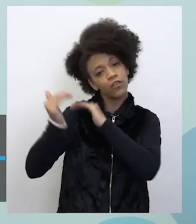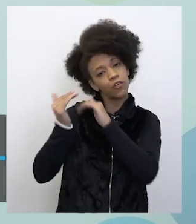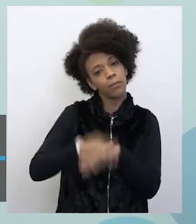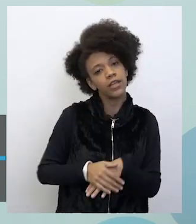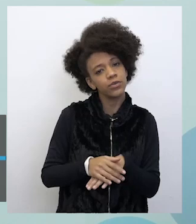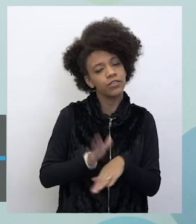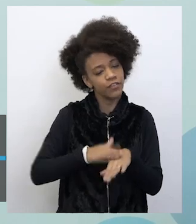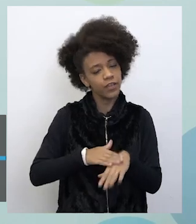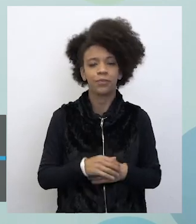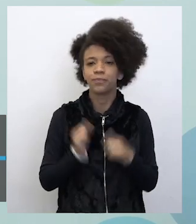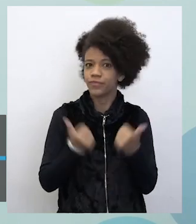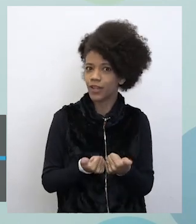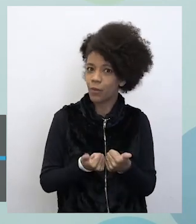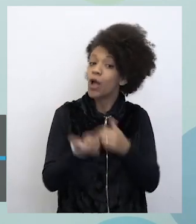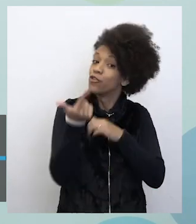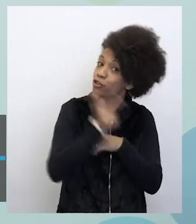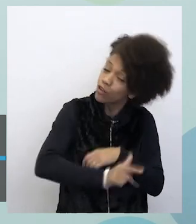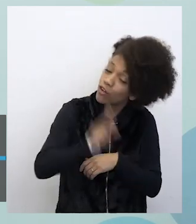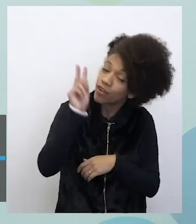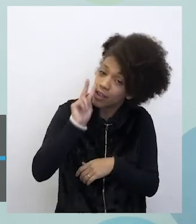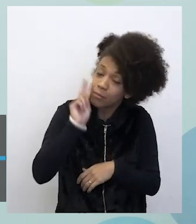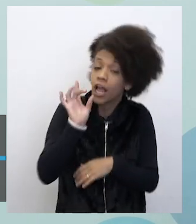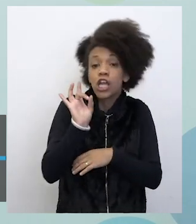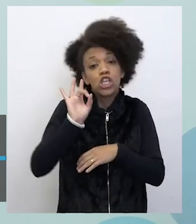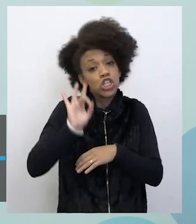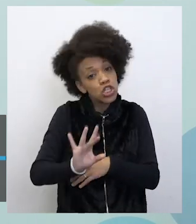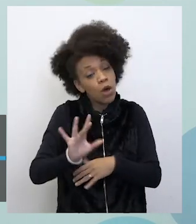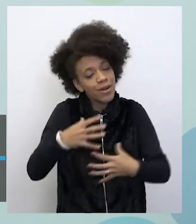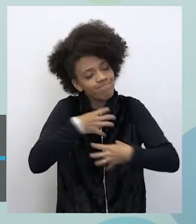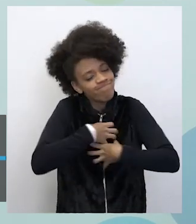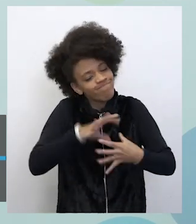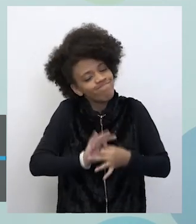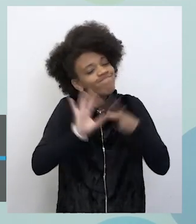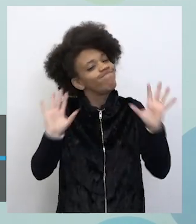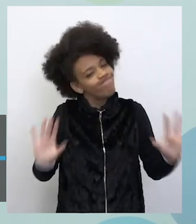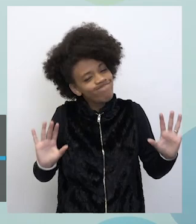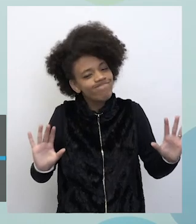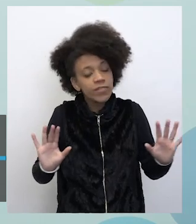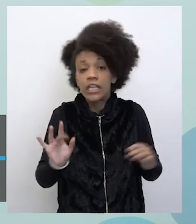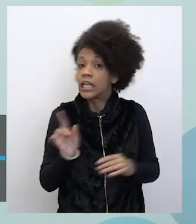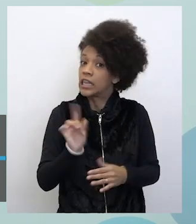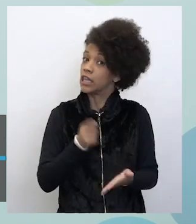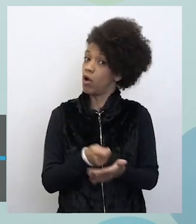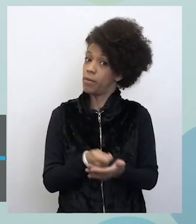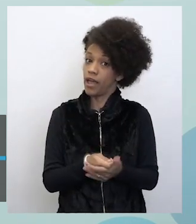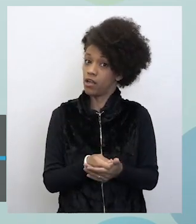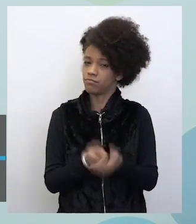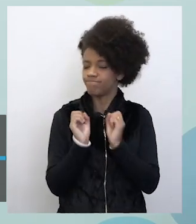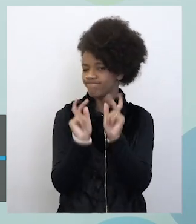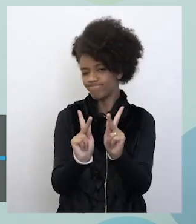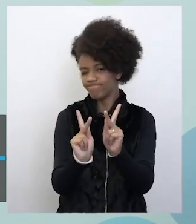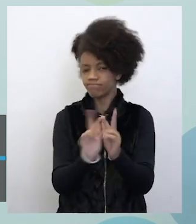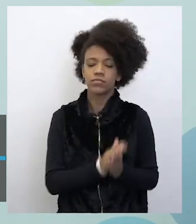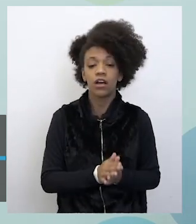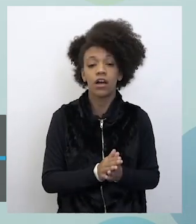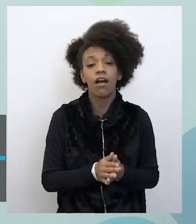sido feito. Então, vale de novo lembrar que é só mesmo para quem se sentir à vontade, não é obrigado, ok?